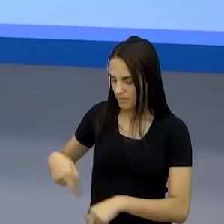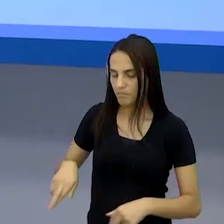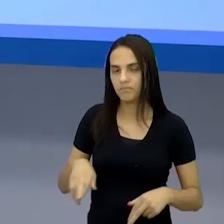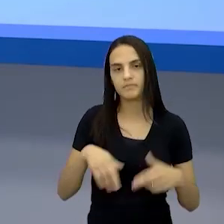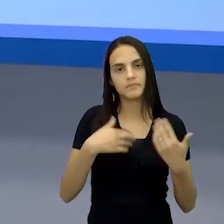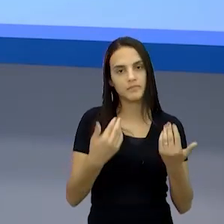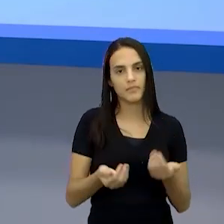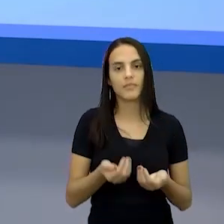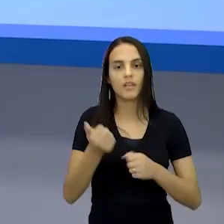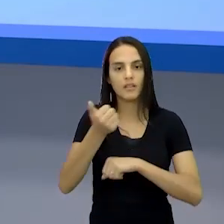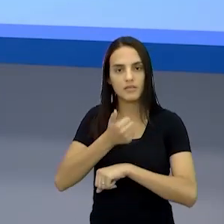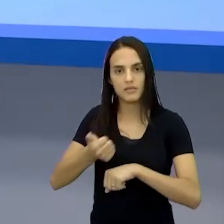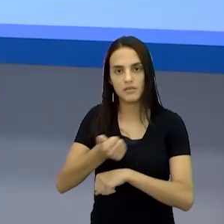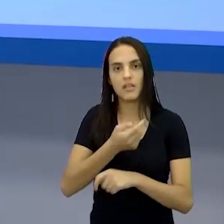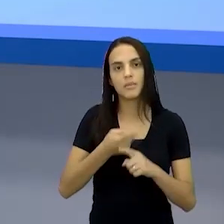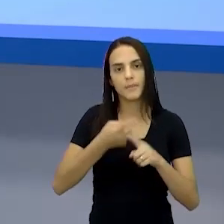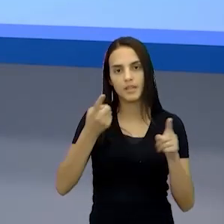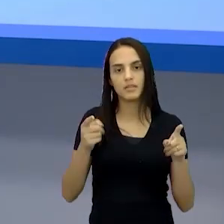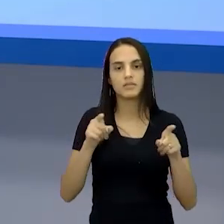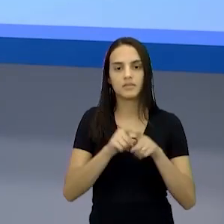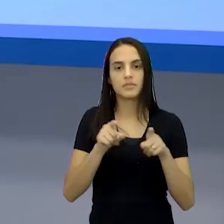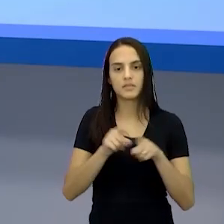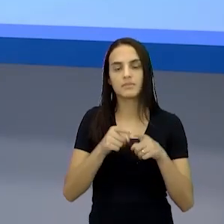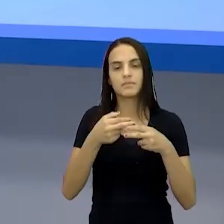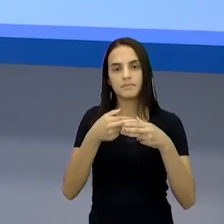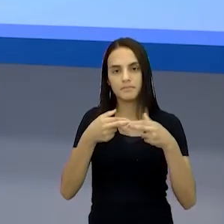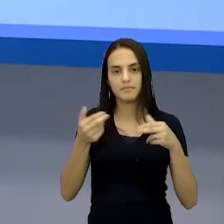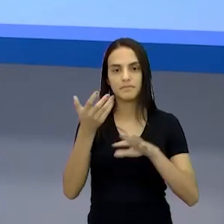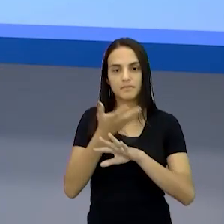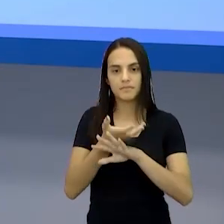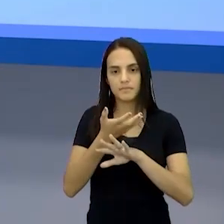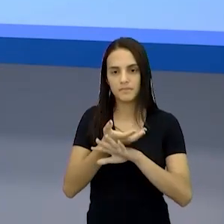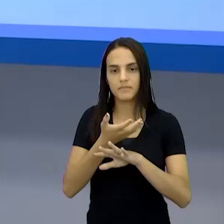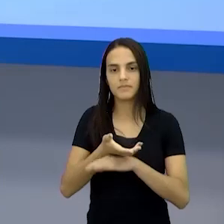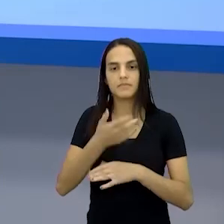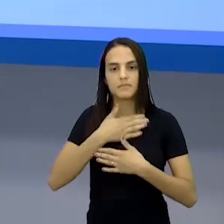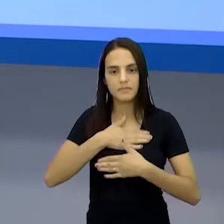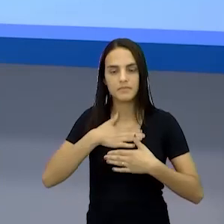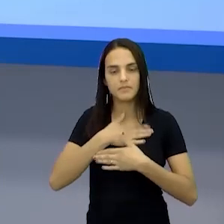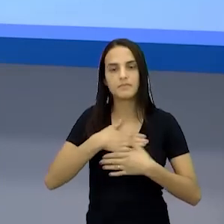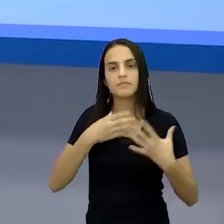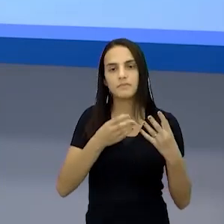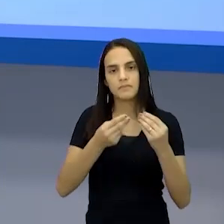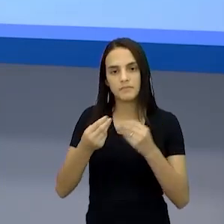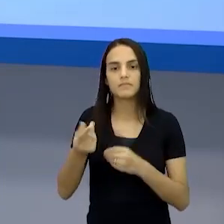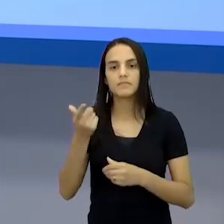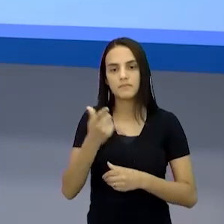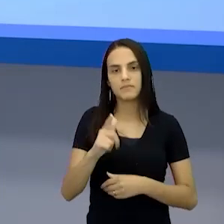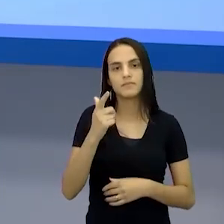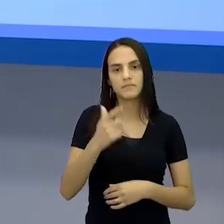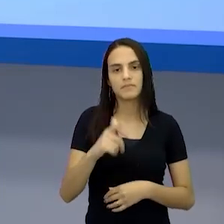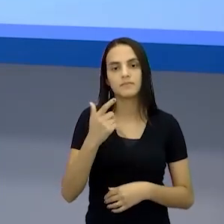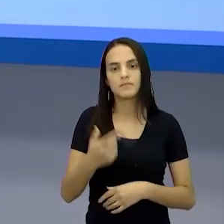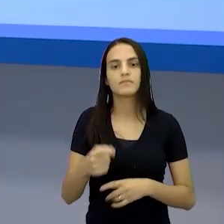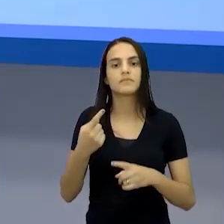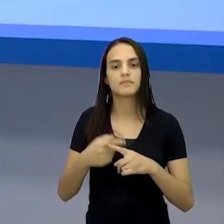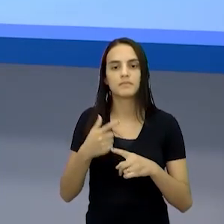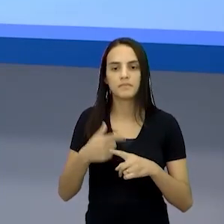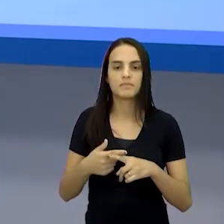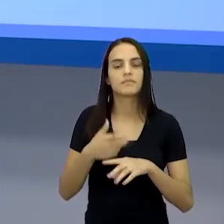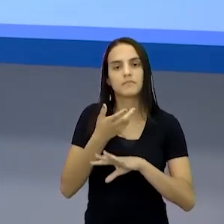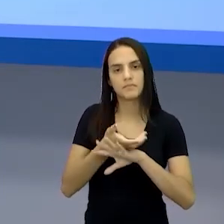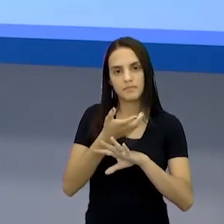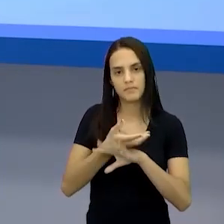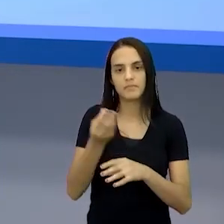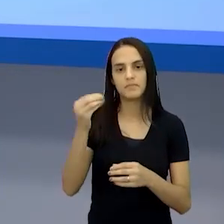tanto das áreas como também das disciplinas. Então, eu gosto muito de retratar isso porque há uma